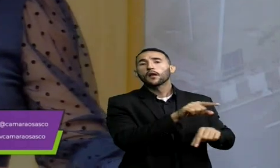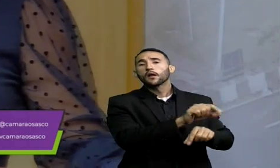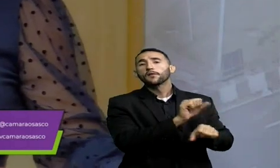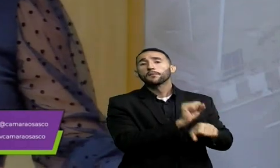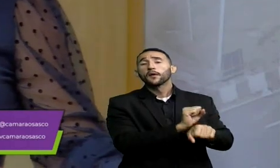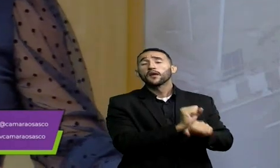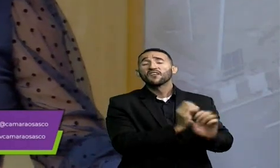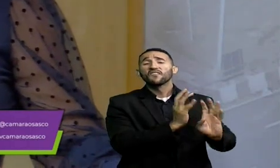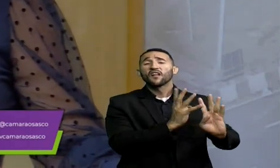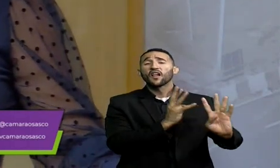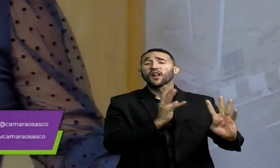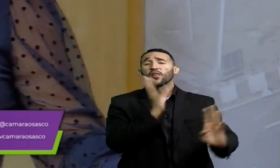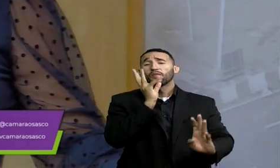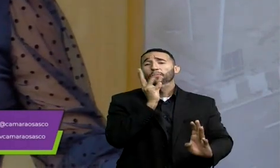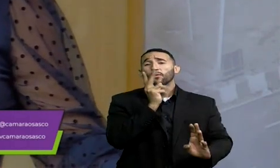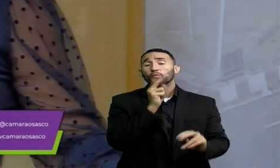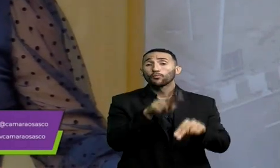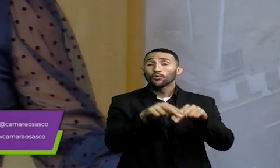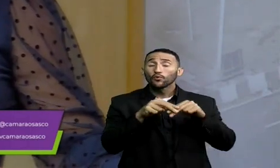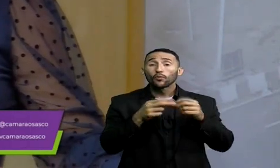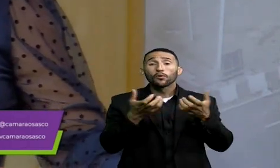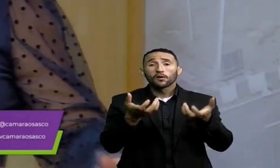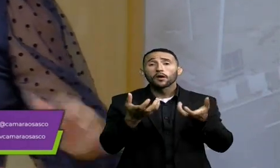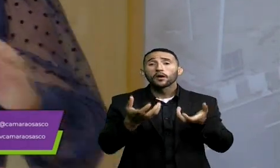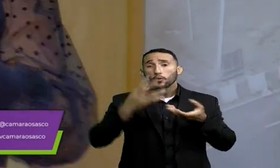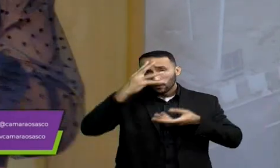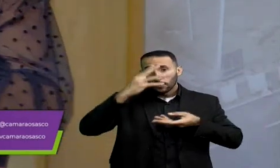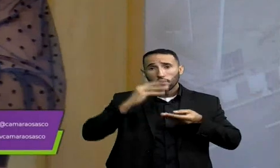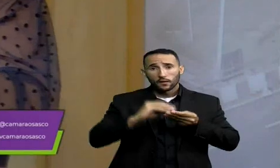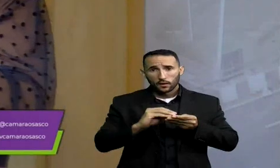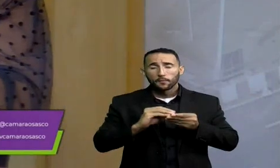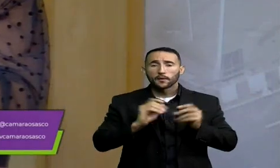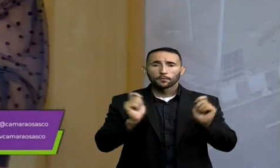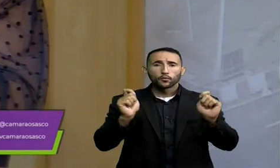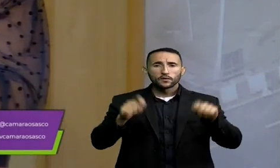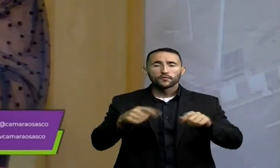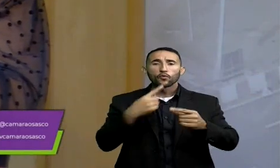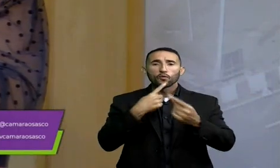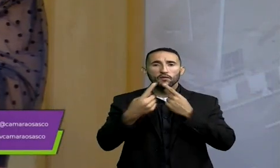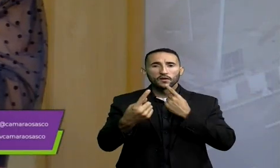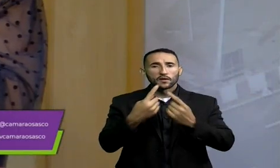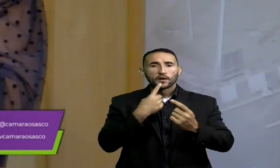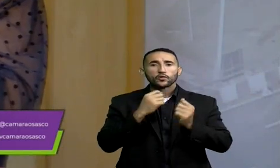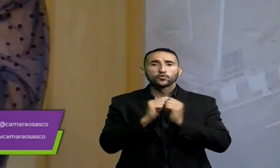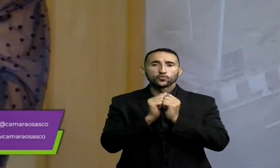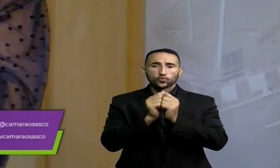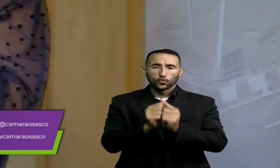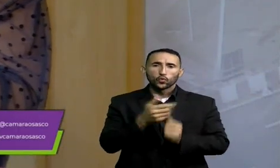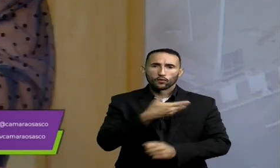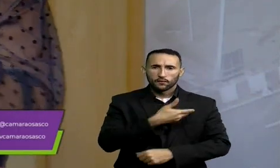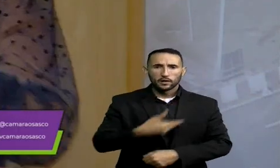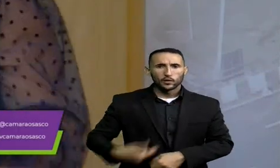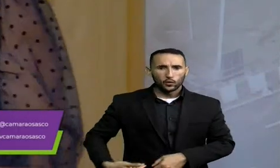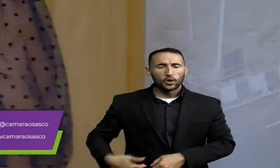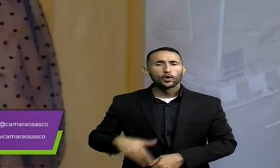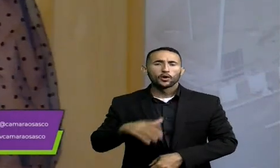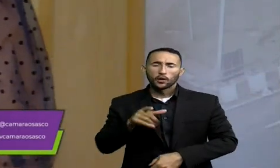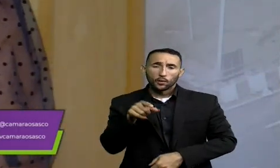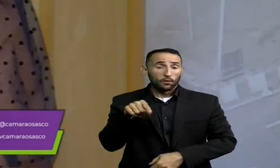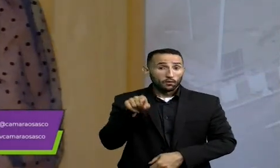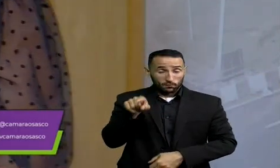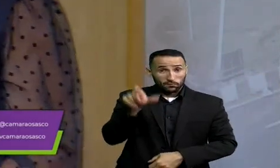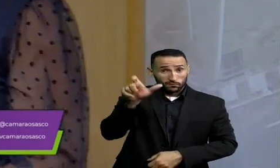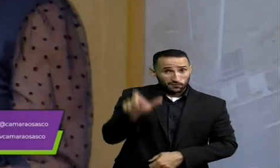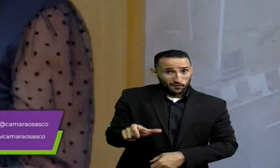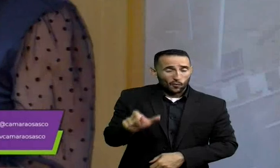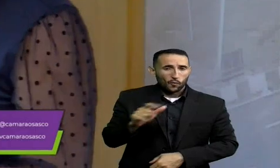queria entender Até poder falar com o nosso Governador e tenho assim uma grande admiração por ele